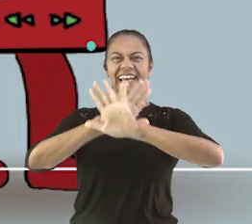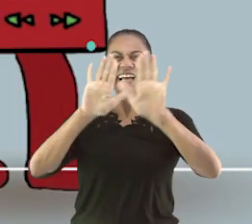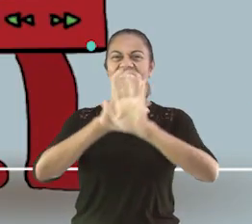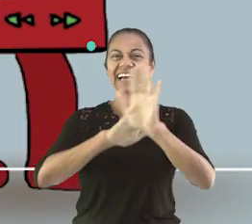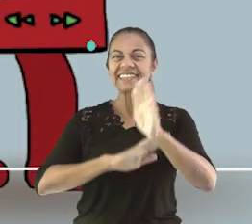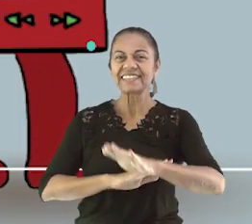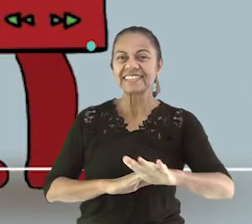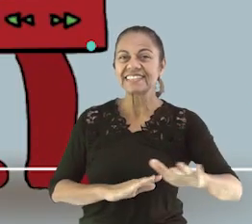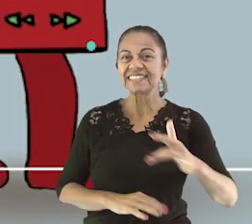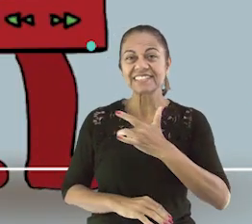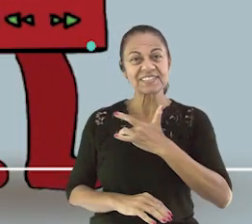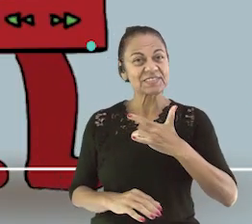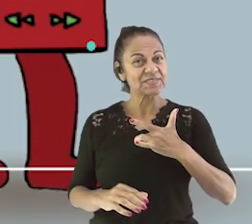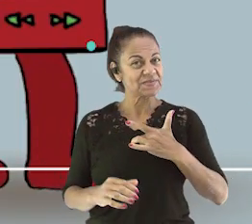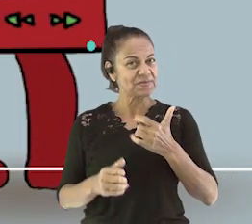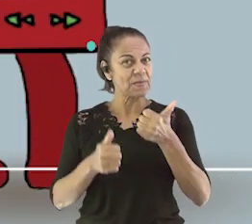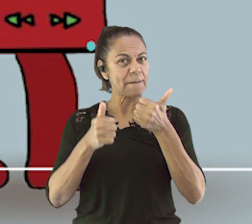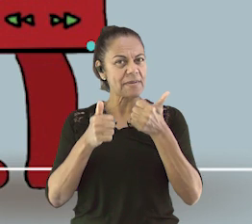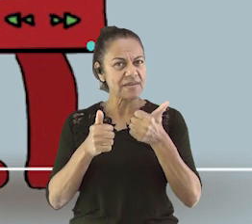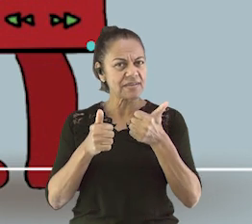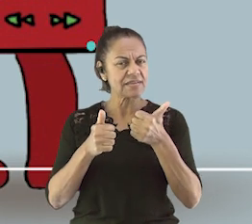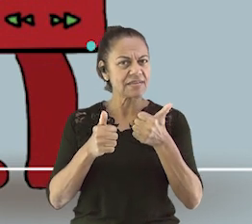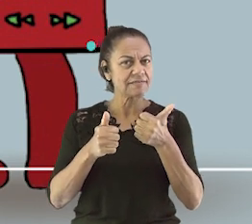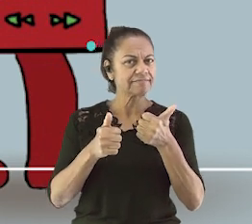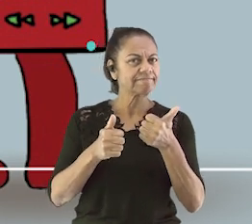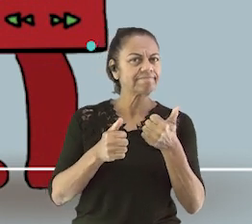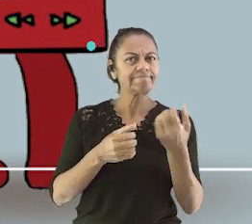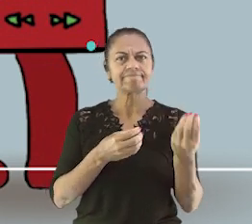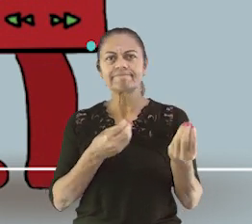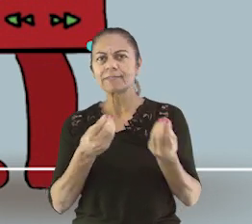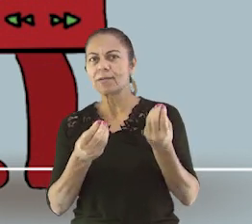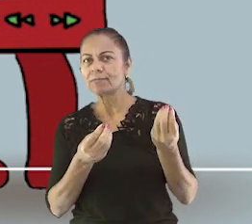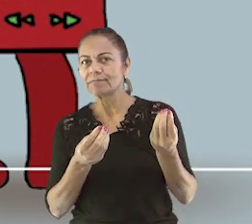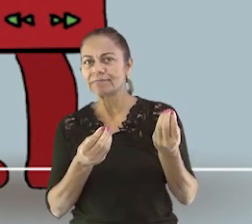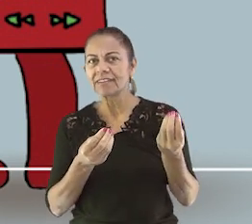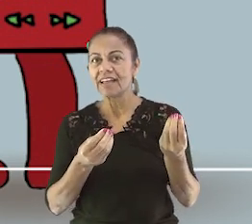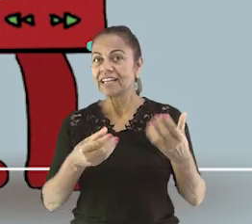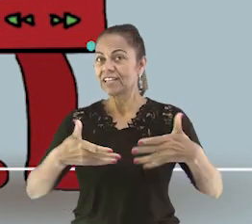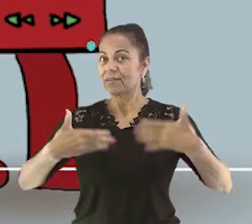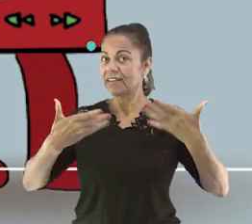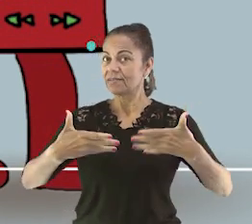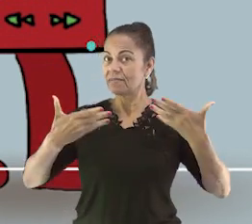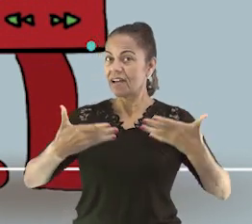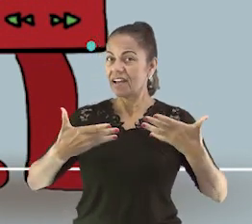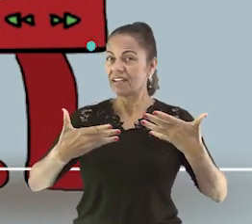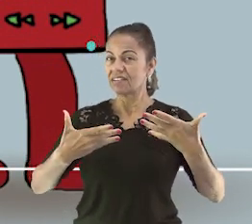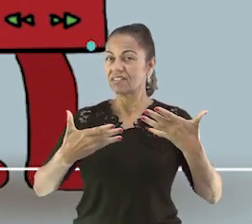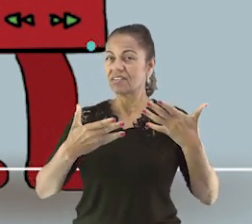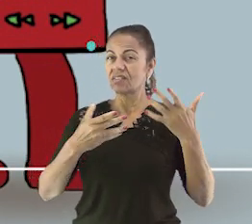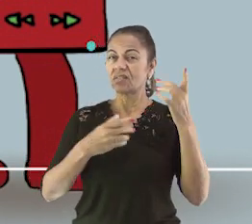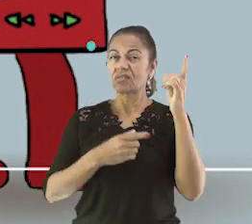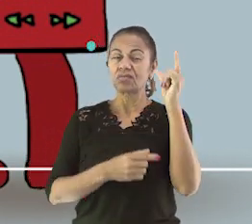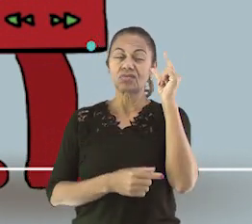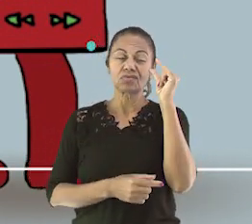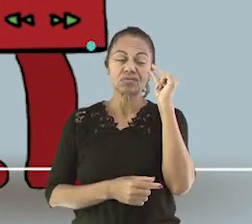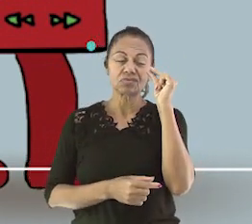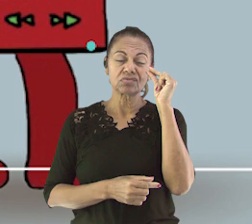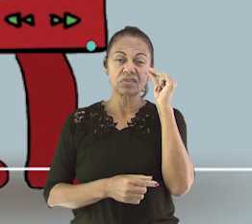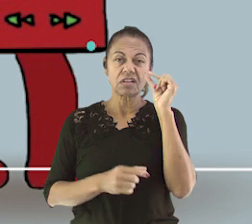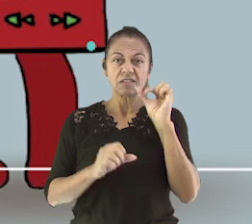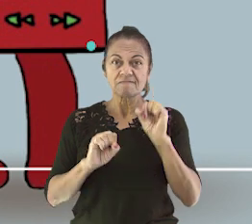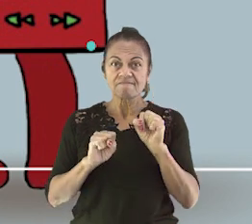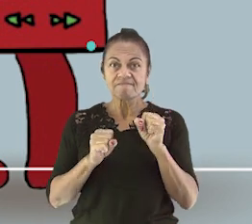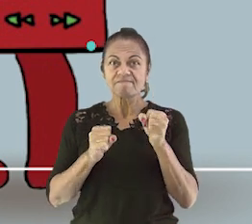Olá, crianças, tudo bem? Como vocês estão? Animados? Com sono?